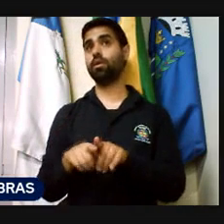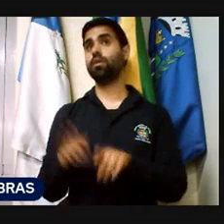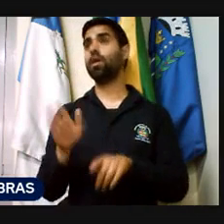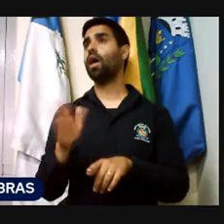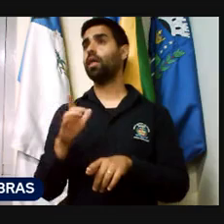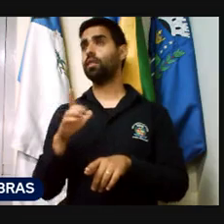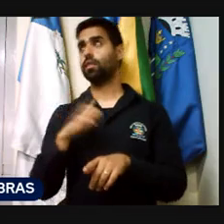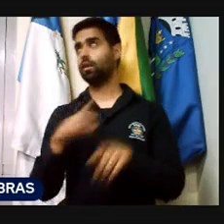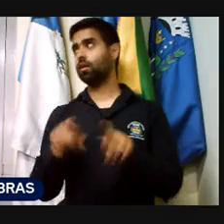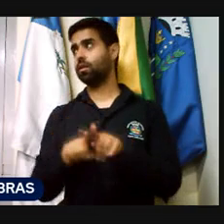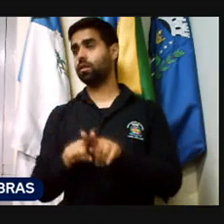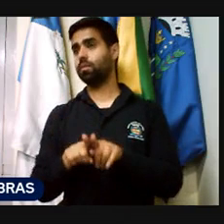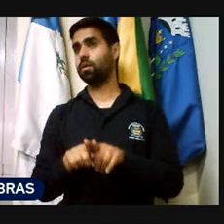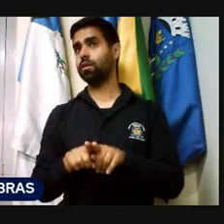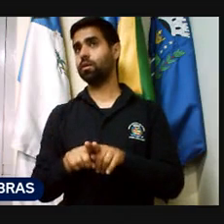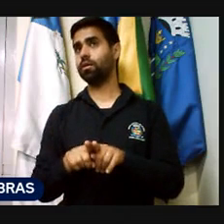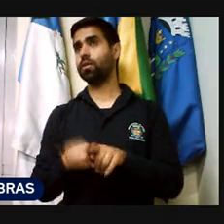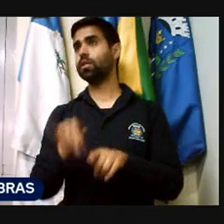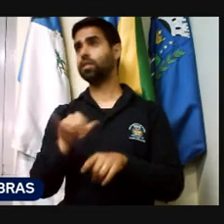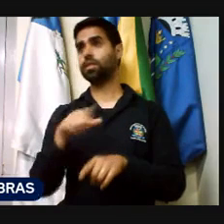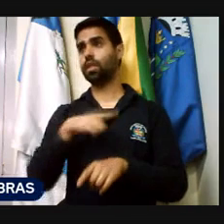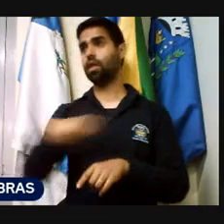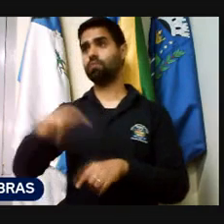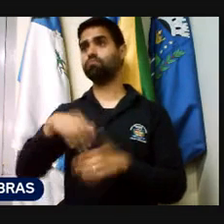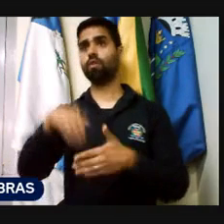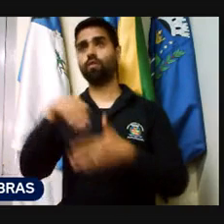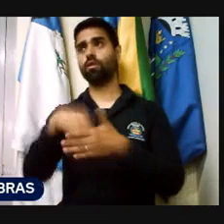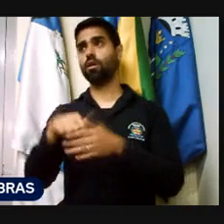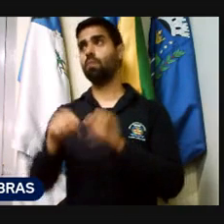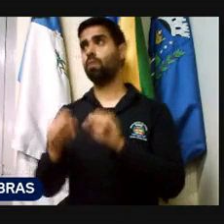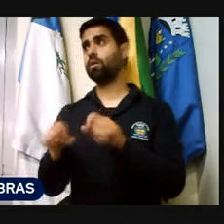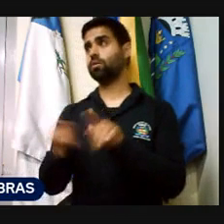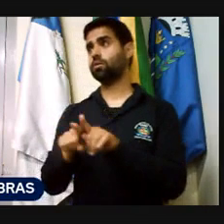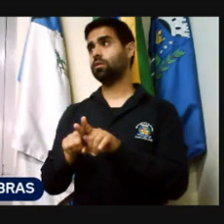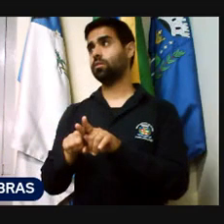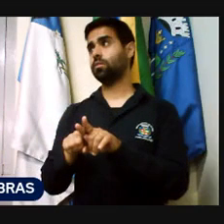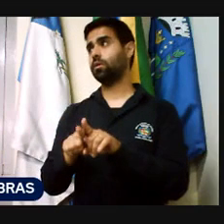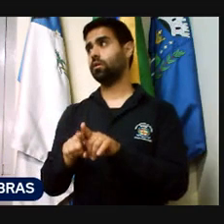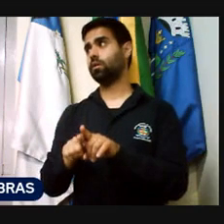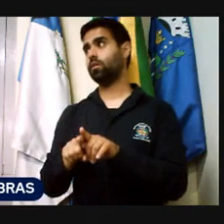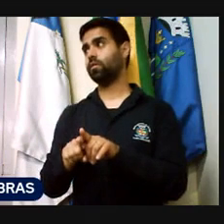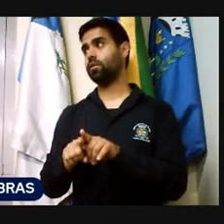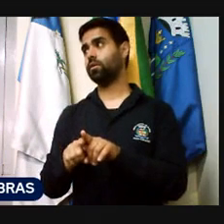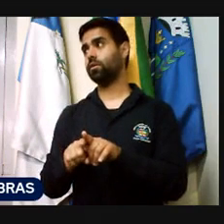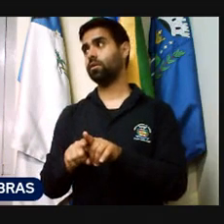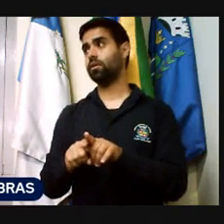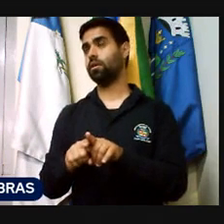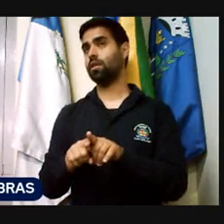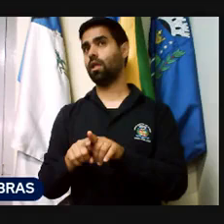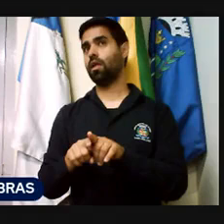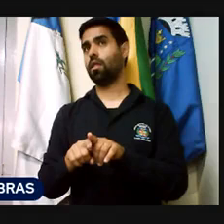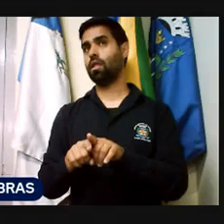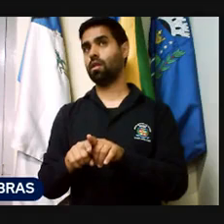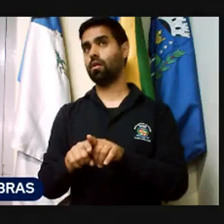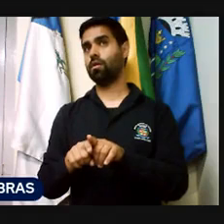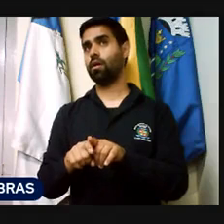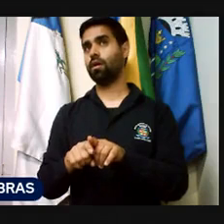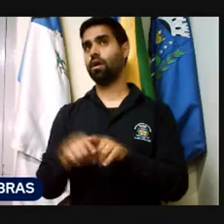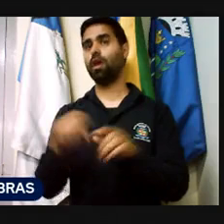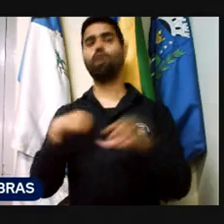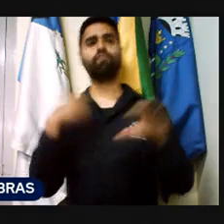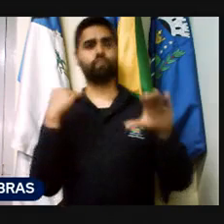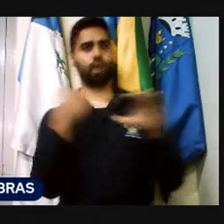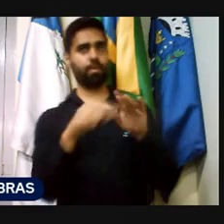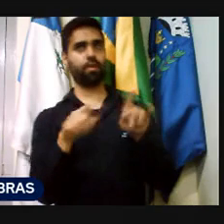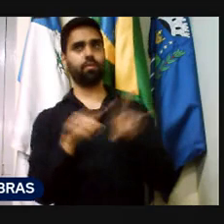para que, já como nós estamos em plenário, para que os membros da comissão possam ratificar. Eu mantenho a minha palavra de encaminhar a comissão de redação para refazer